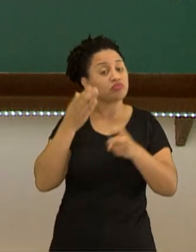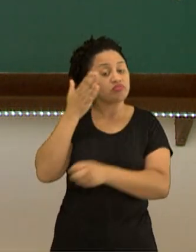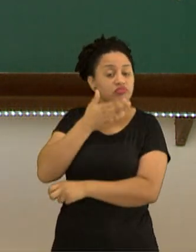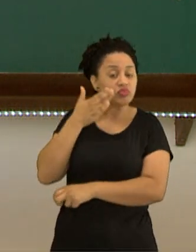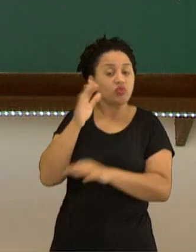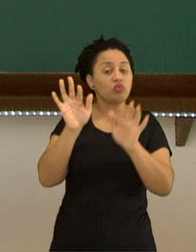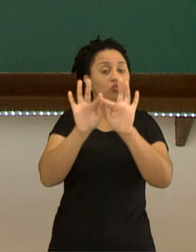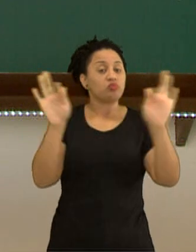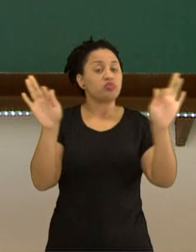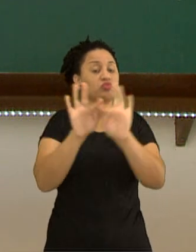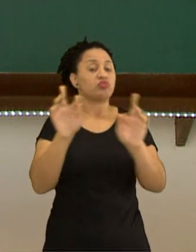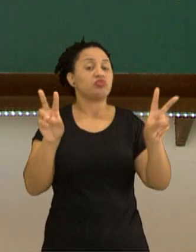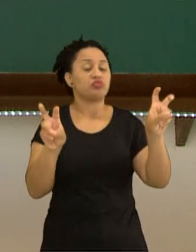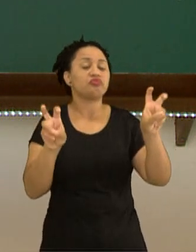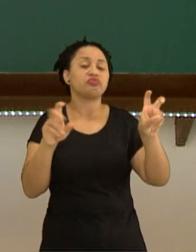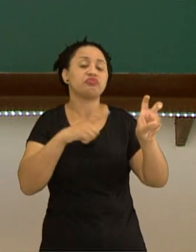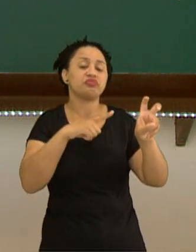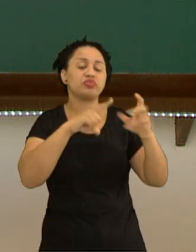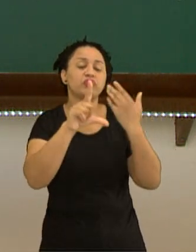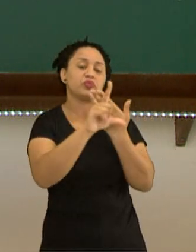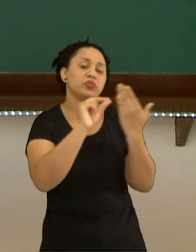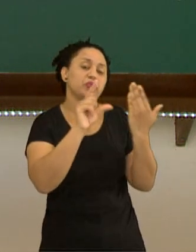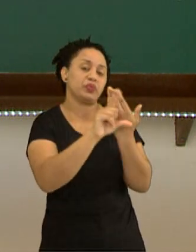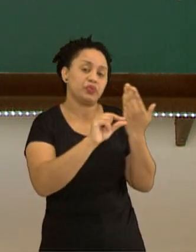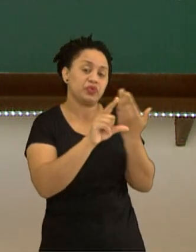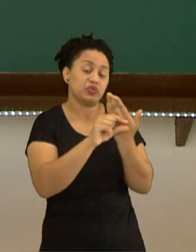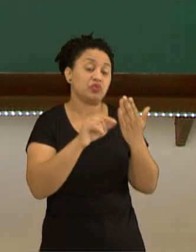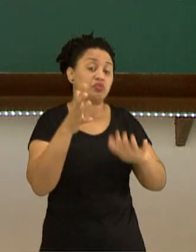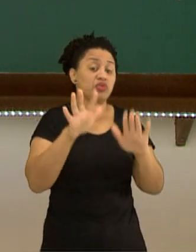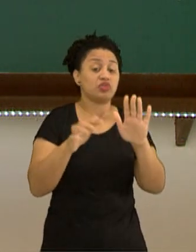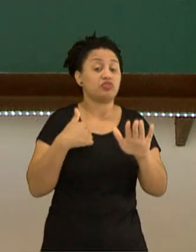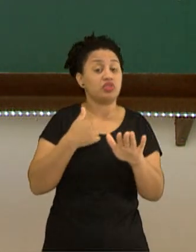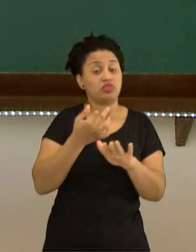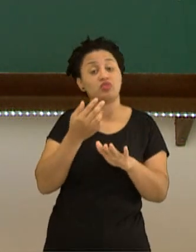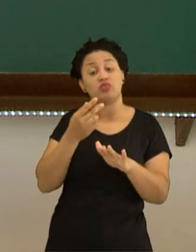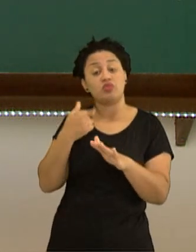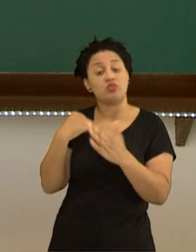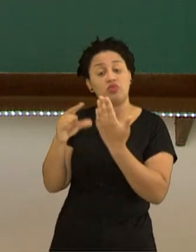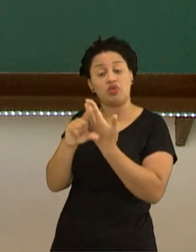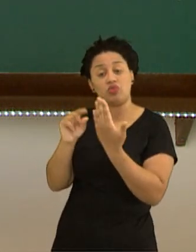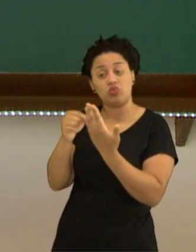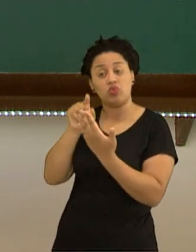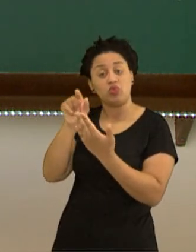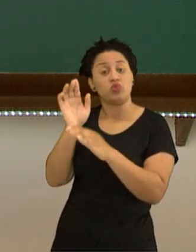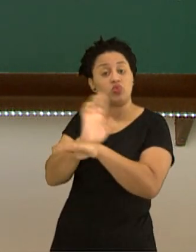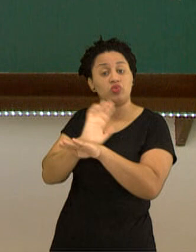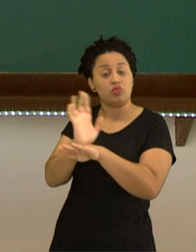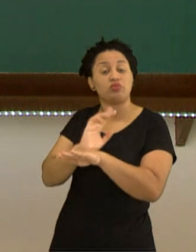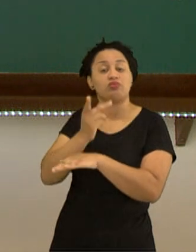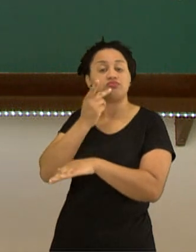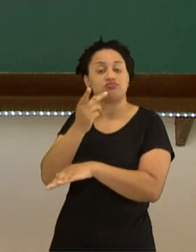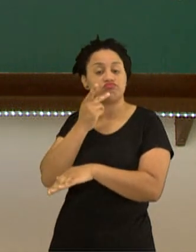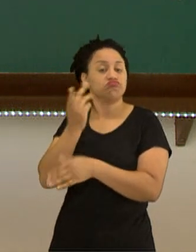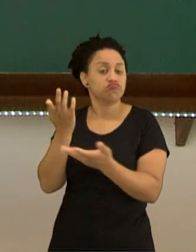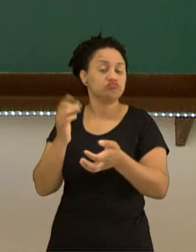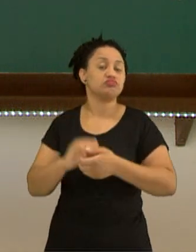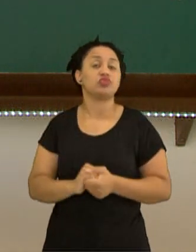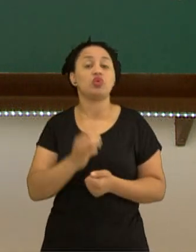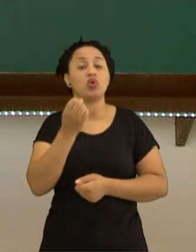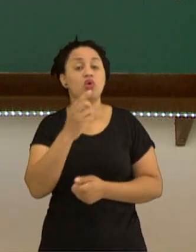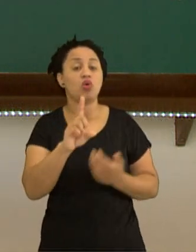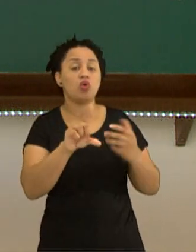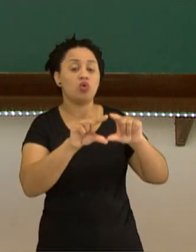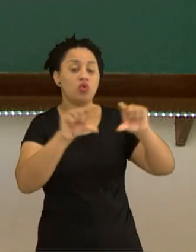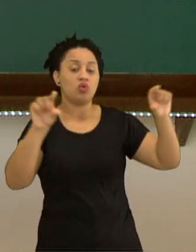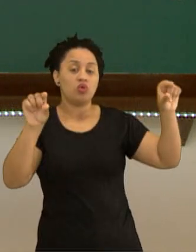frase que foi dita por um autor, às vezes falada por um ator no cinema. Isso mesmo. Ou então, uma frase